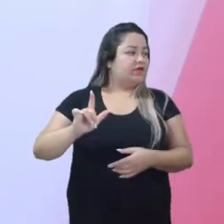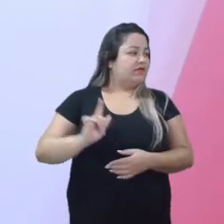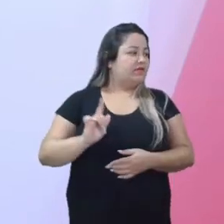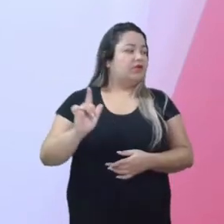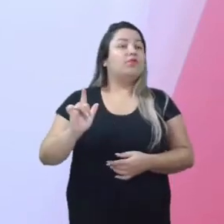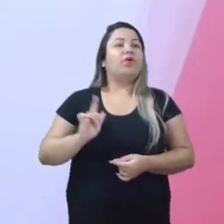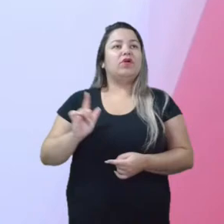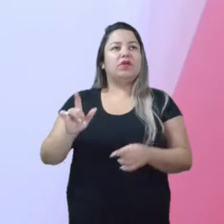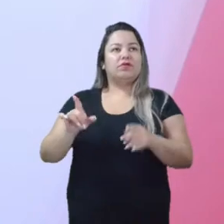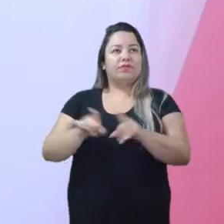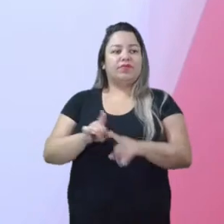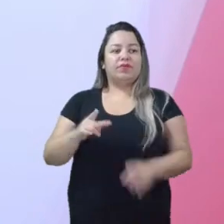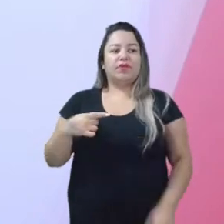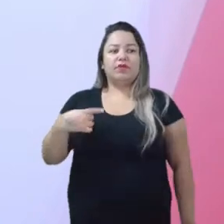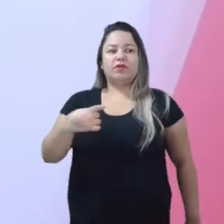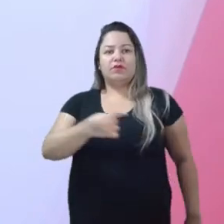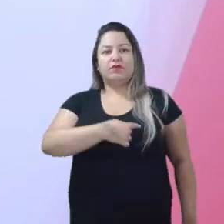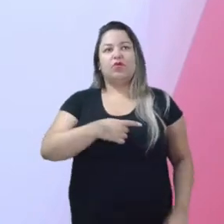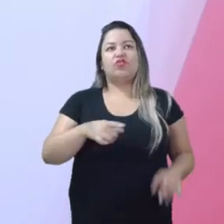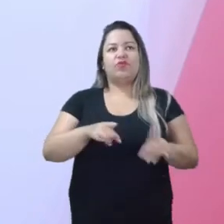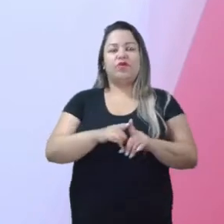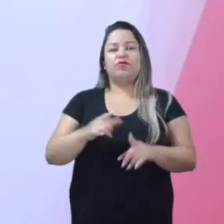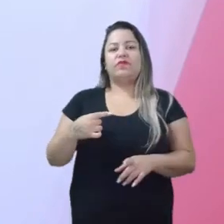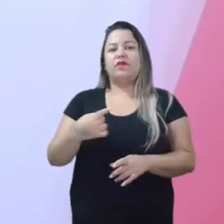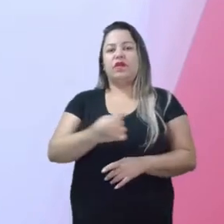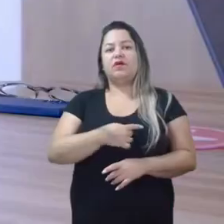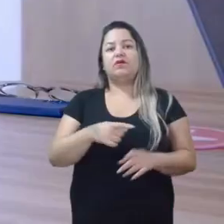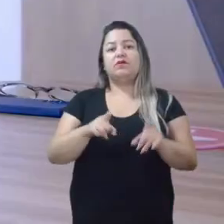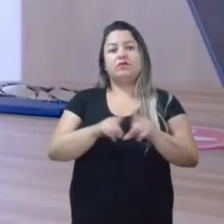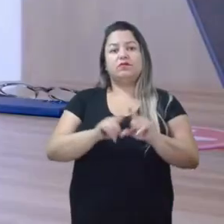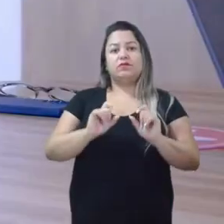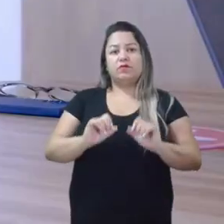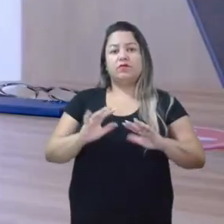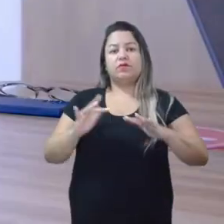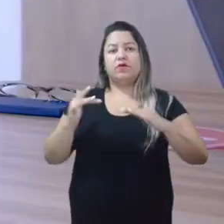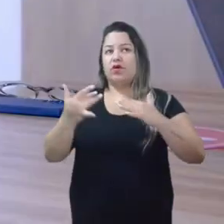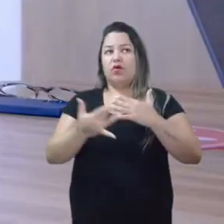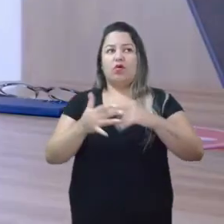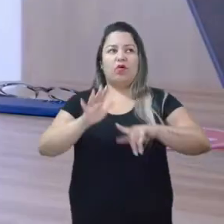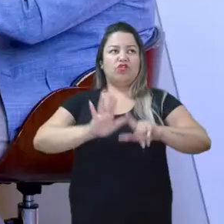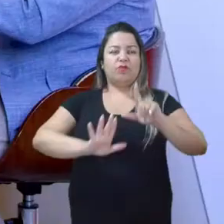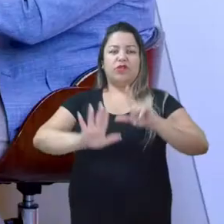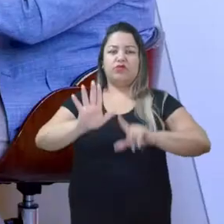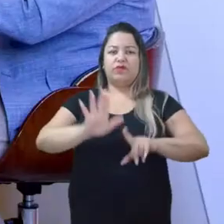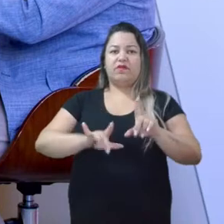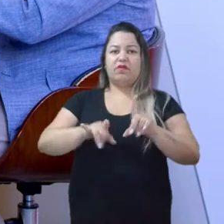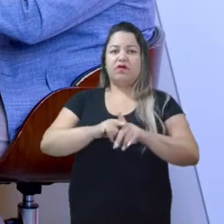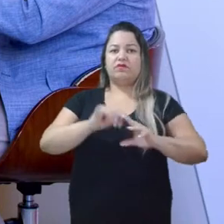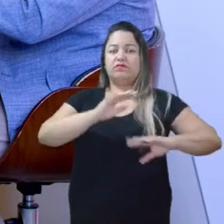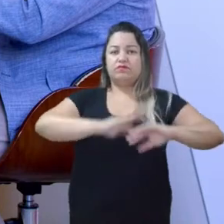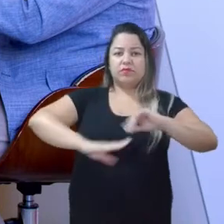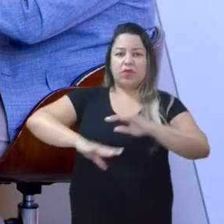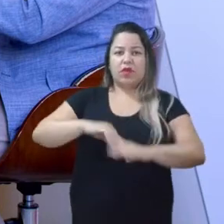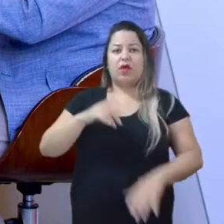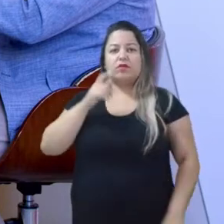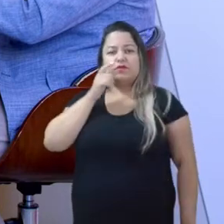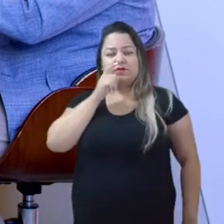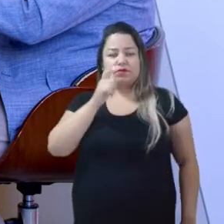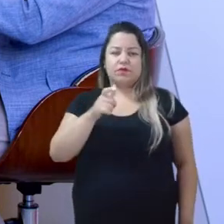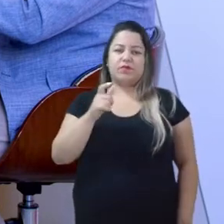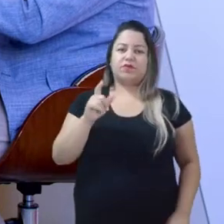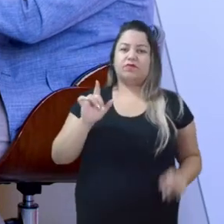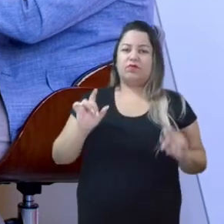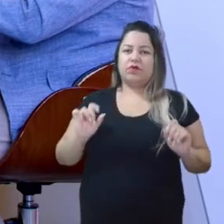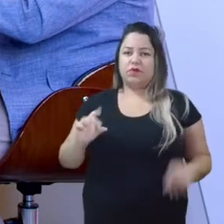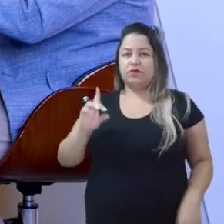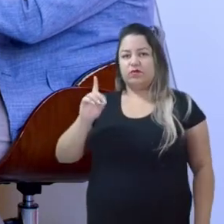de publicação de conteúdos nas redes sociais. Agora, um ponto que é interessante a gente observar até, doutor Marcelo,